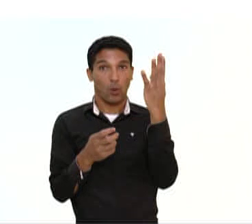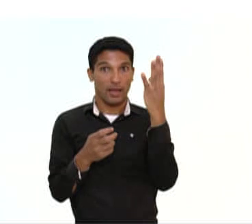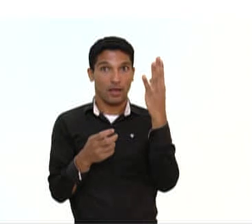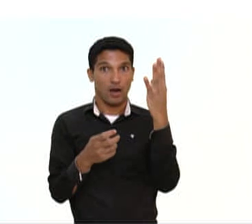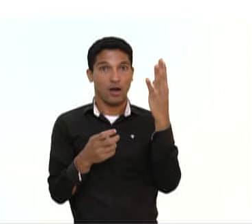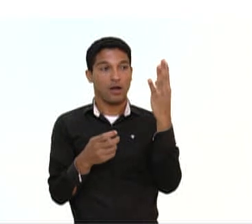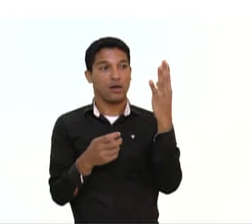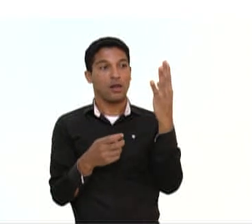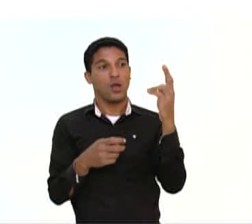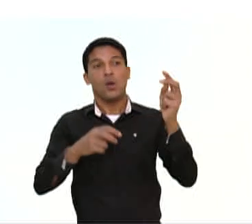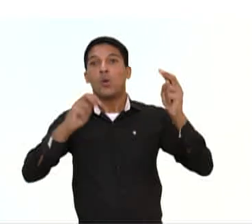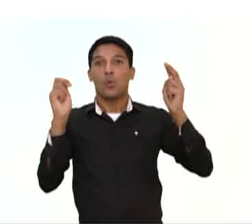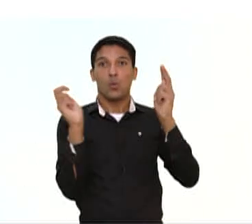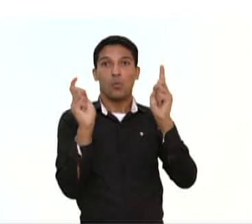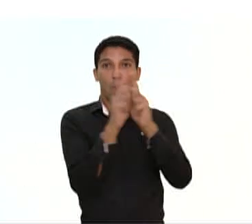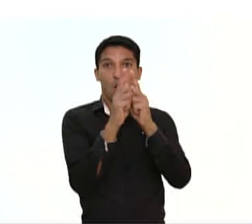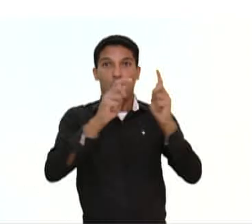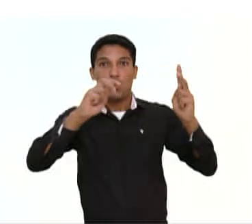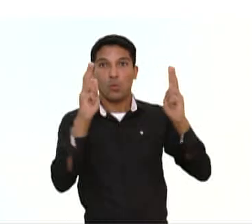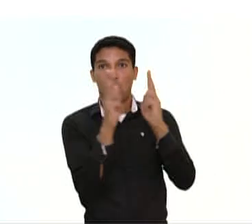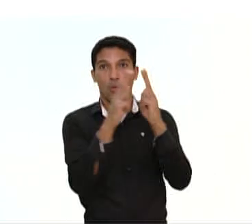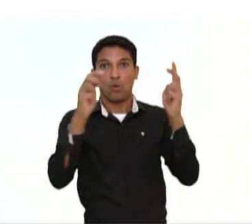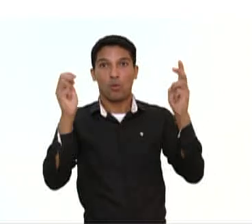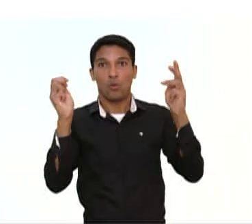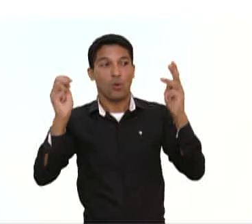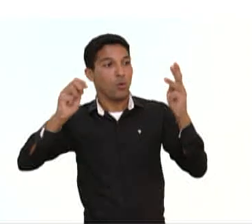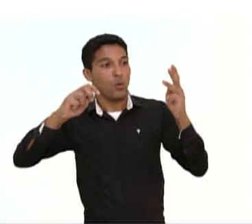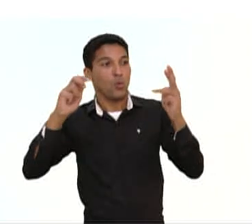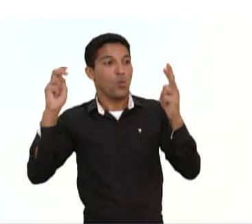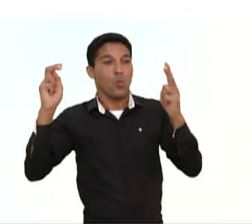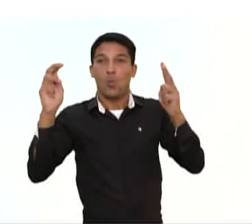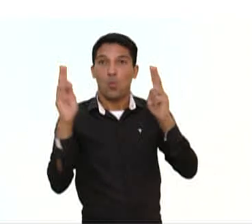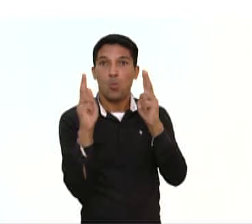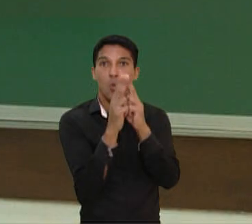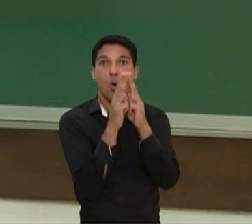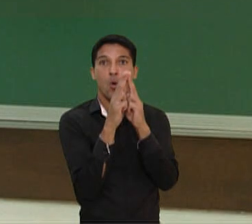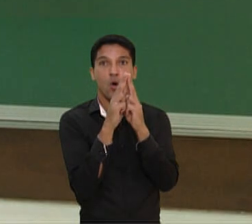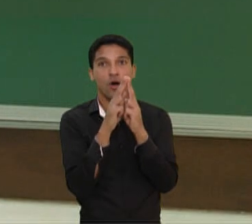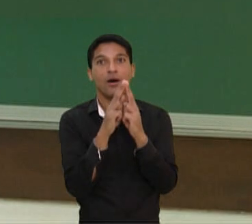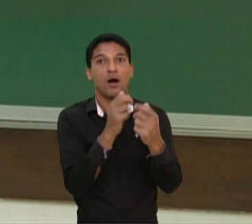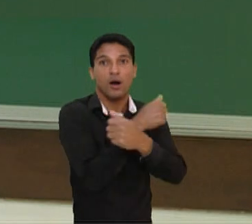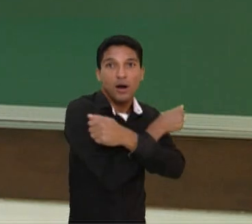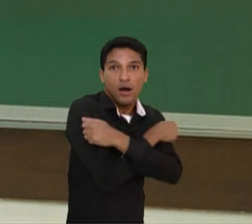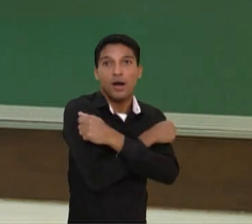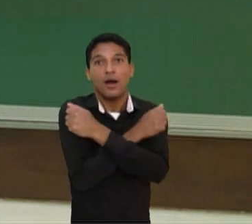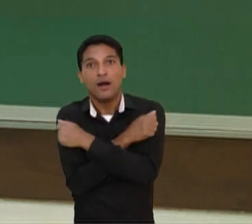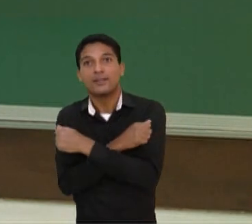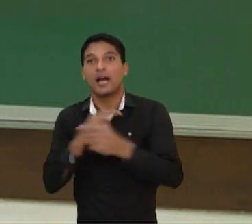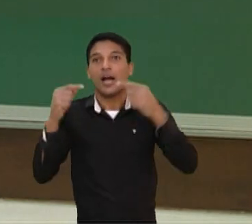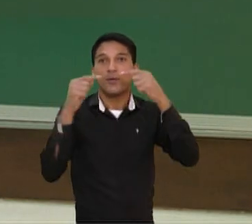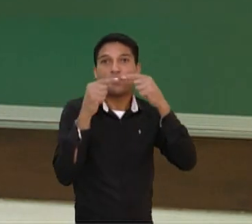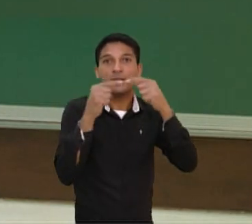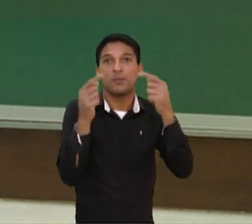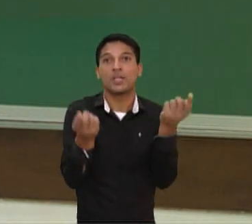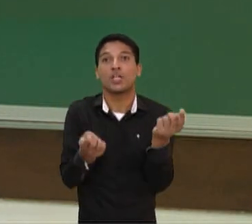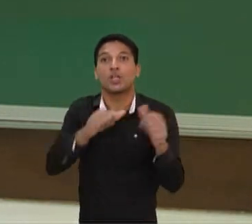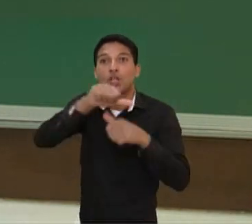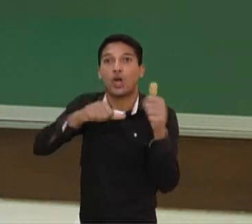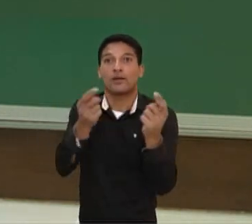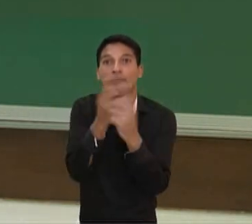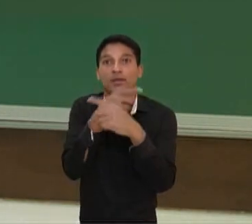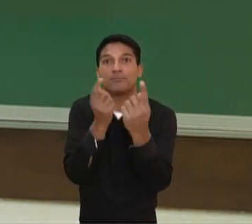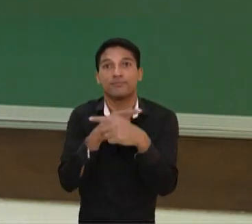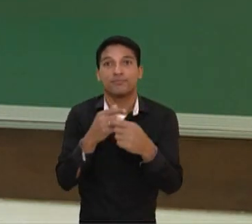isso usando a matemática, usando a combinação, tá? A quantidade de combinações de n